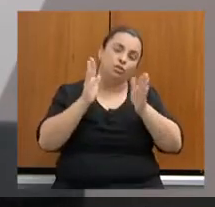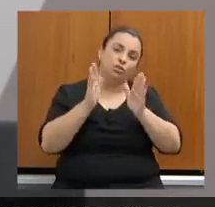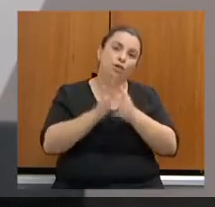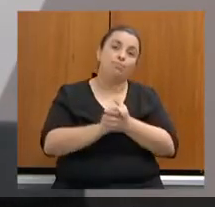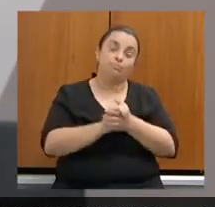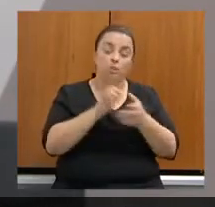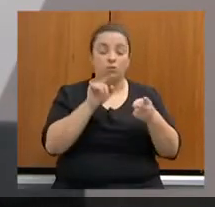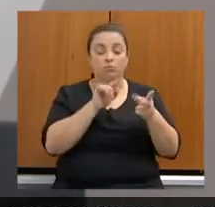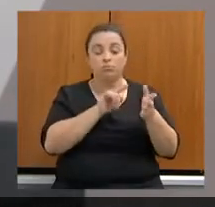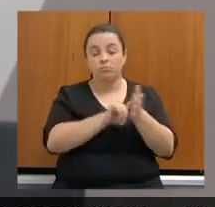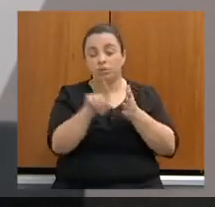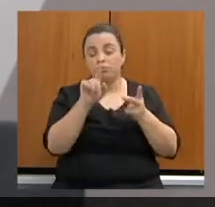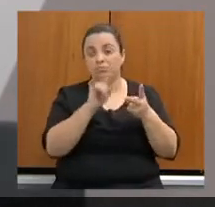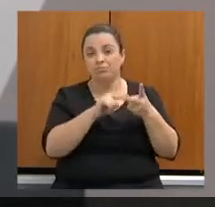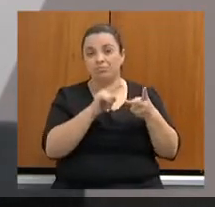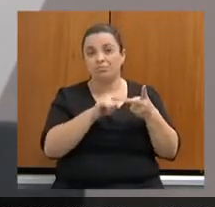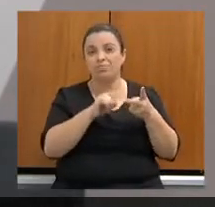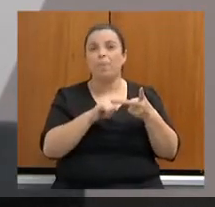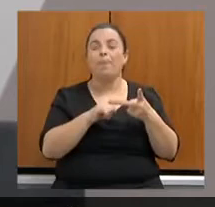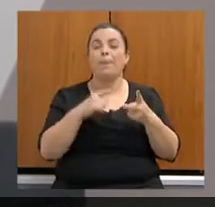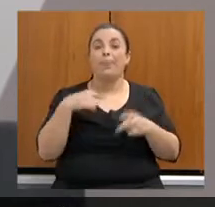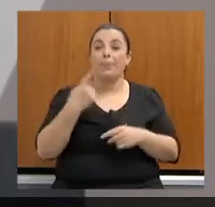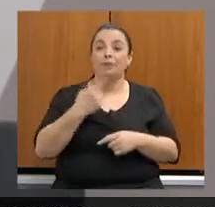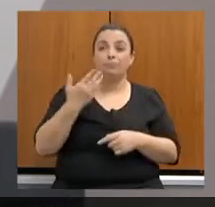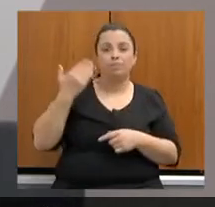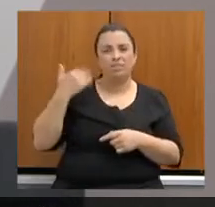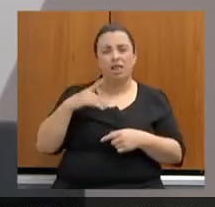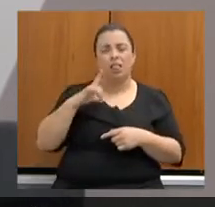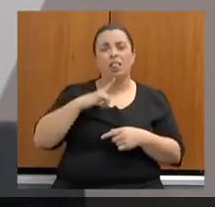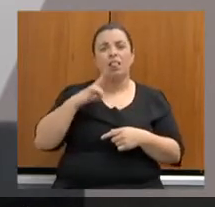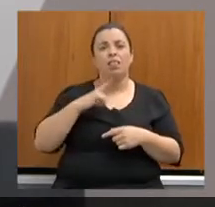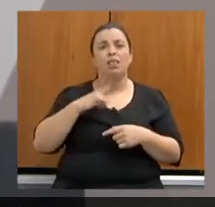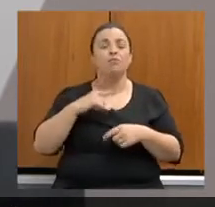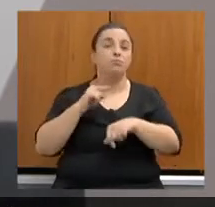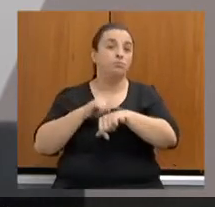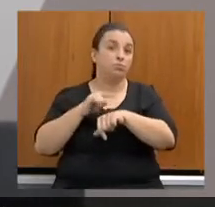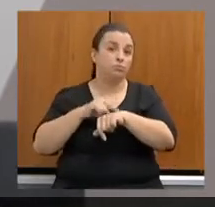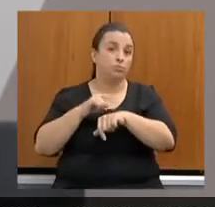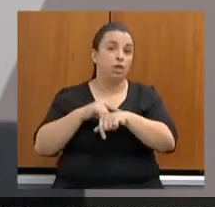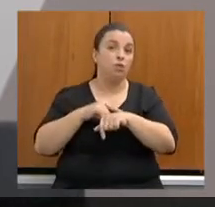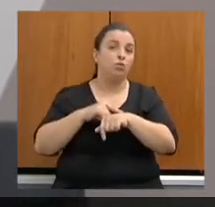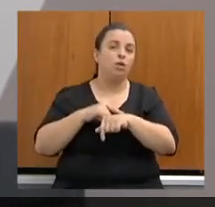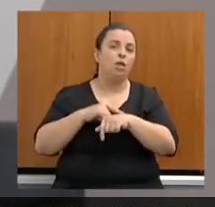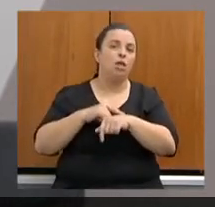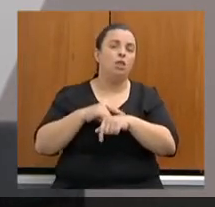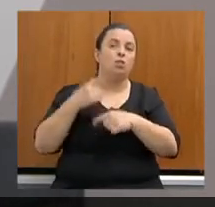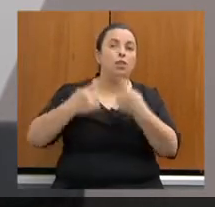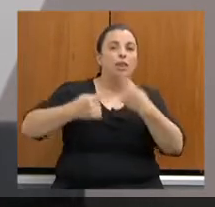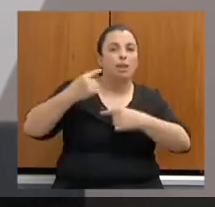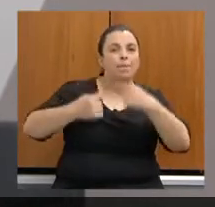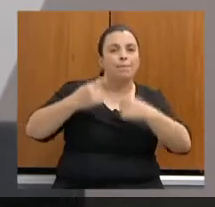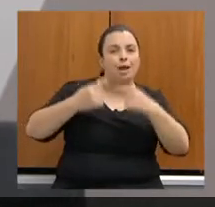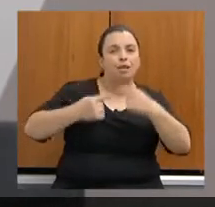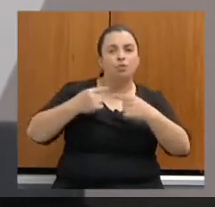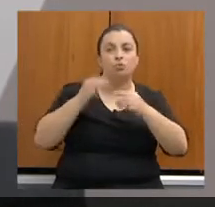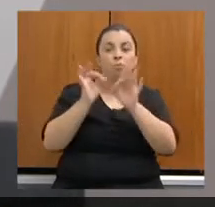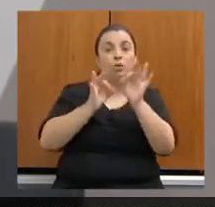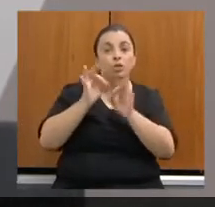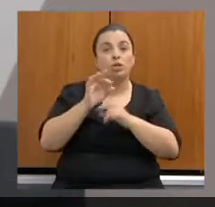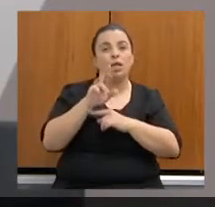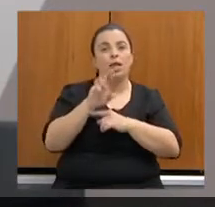questão secretária nós tivemos oportunidade durante o debate do projeto recomeça Minas foi